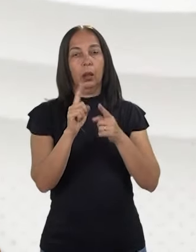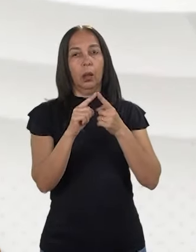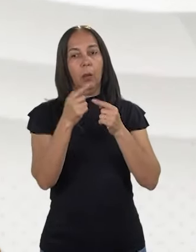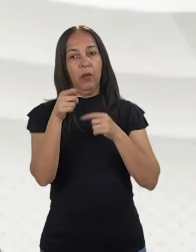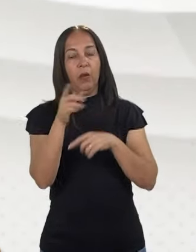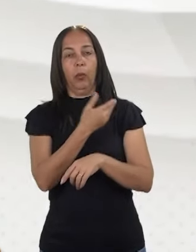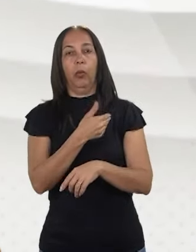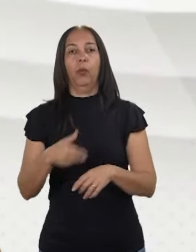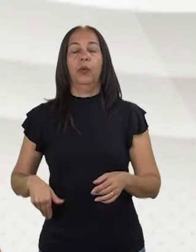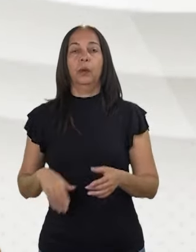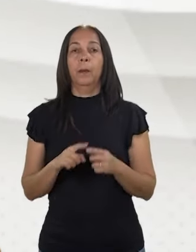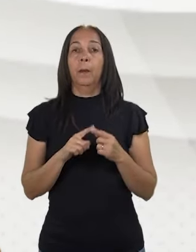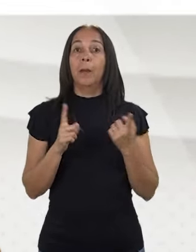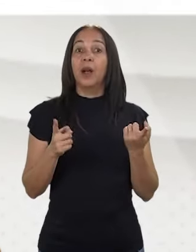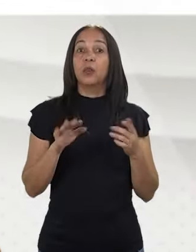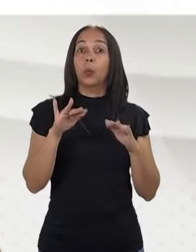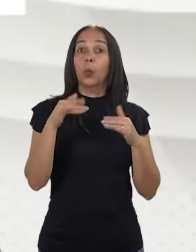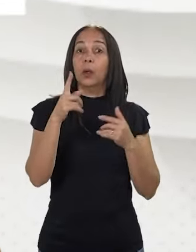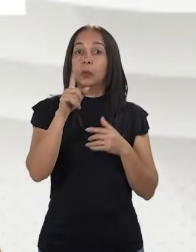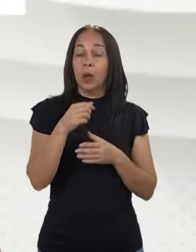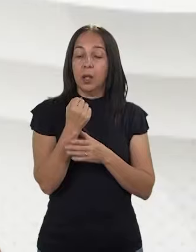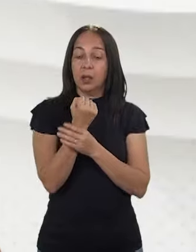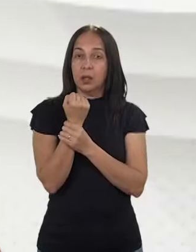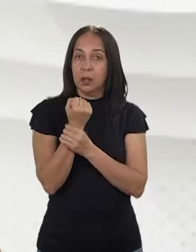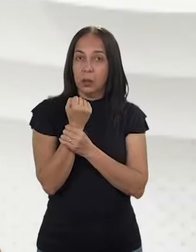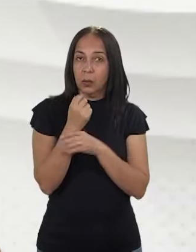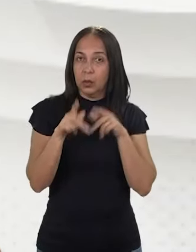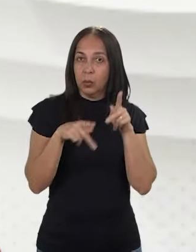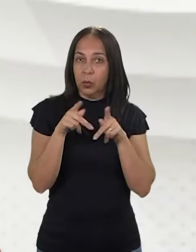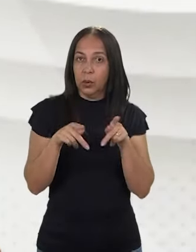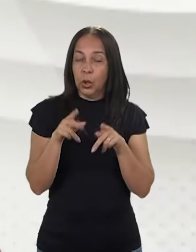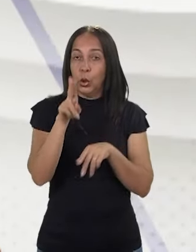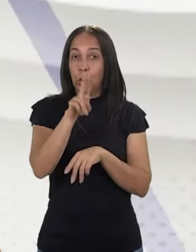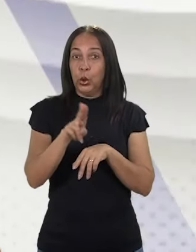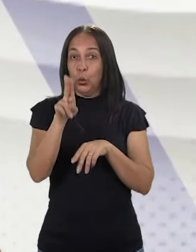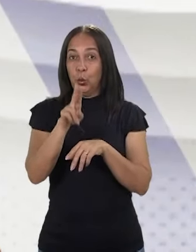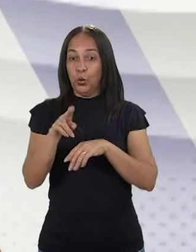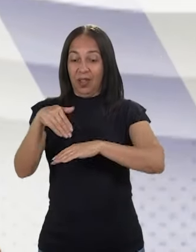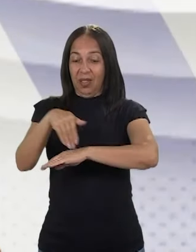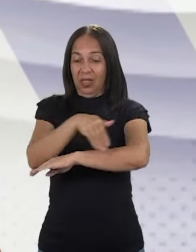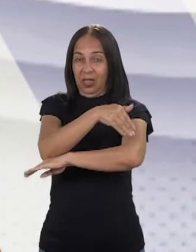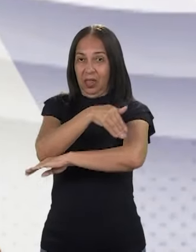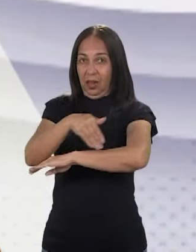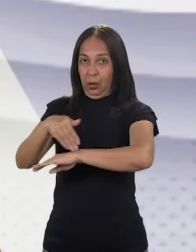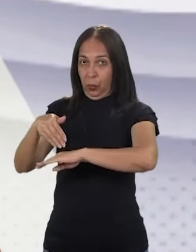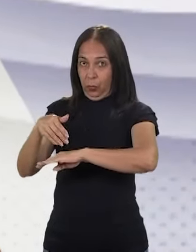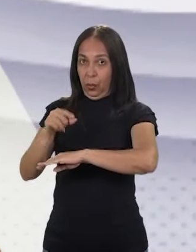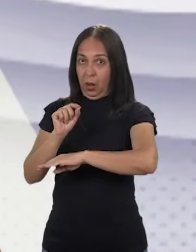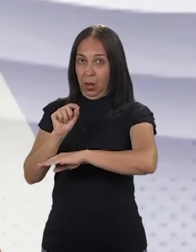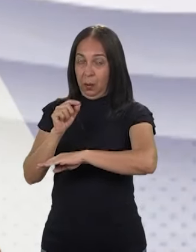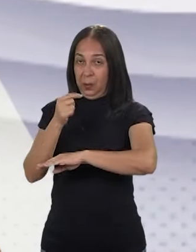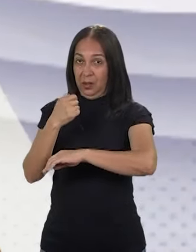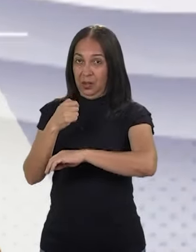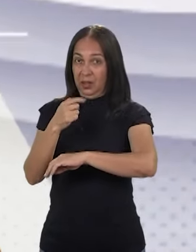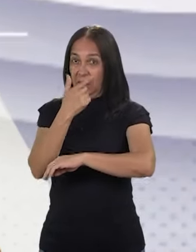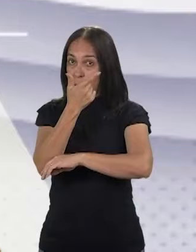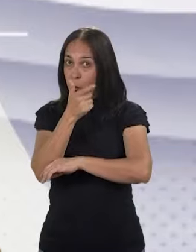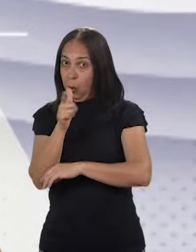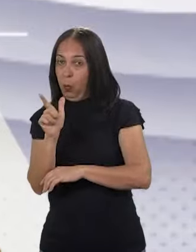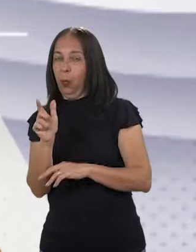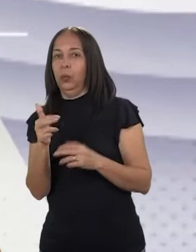seg nesse ponto de vista mas quando a gente fala de segurança pública de utilizar um reconhecimento facial nas ruas a gente já precisa olhar para